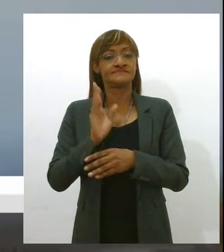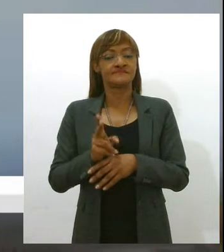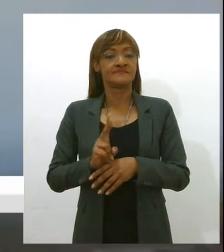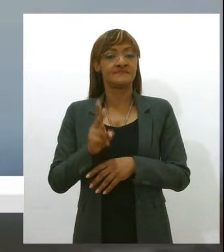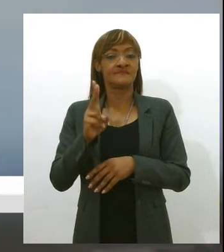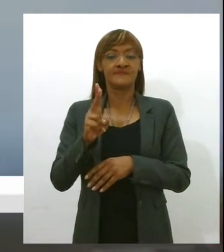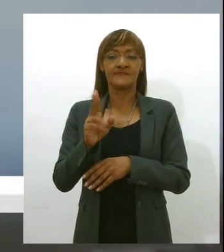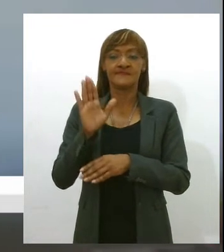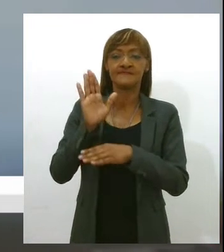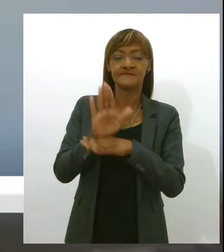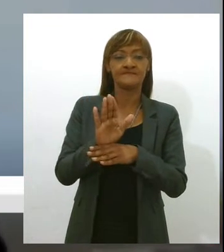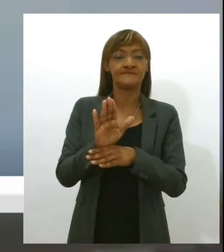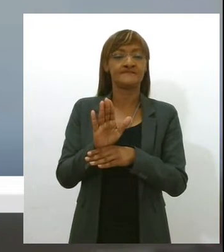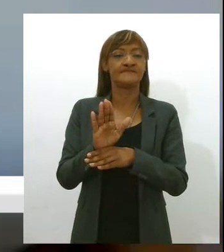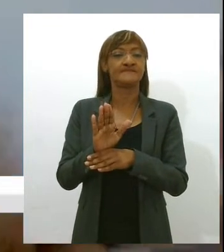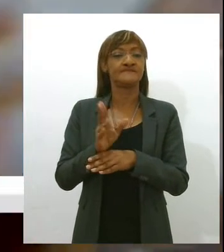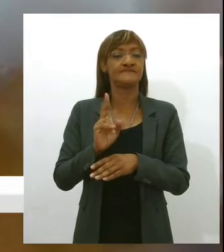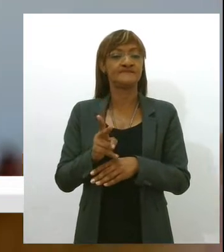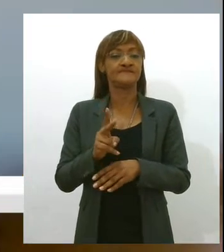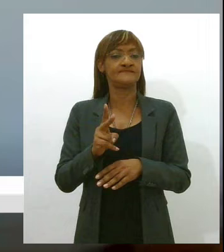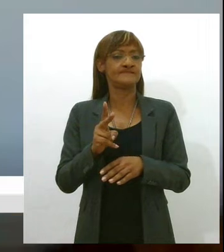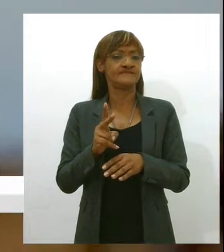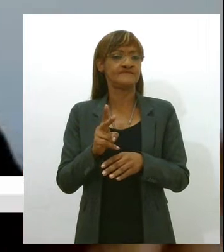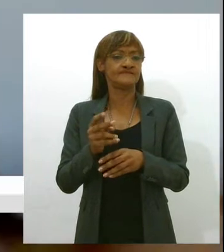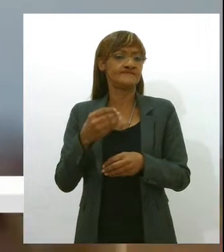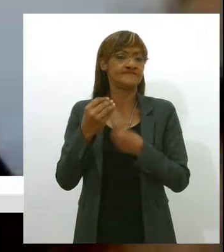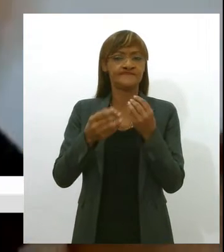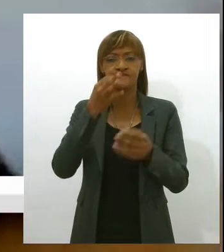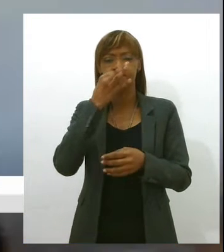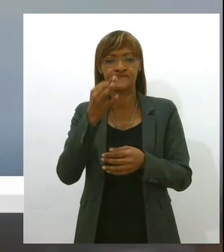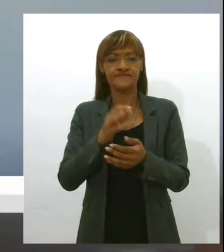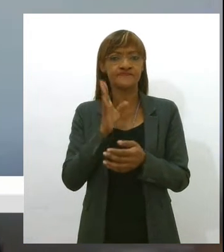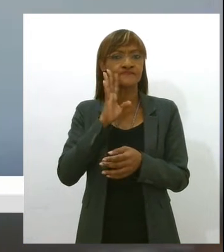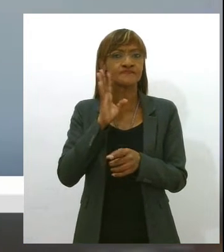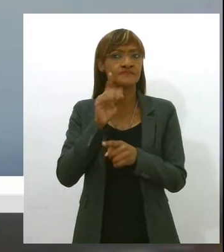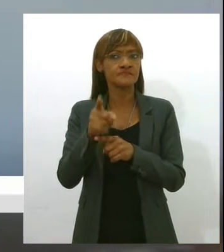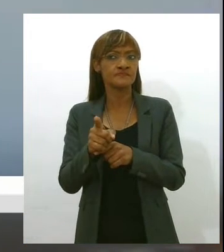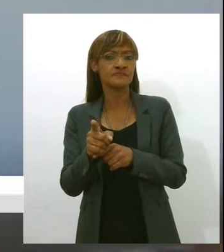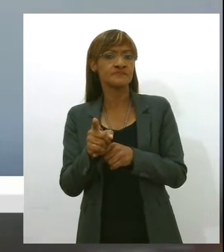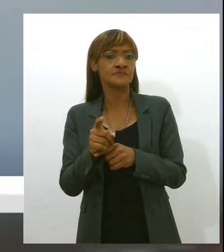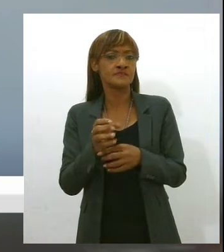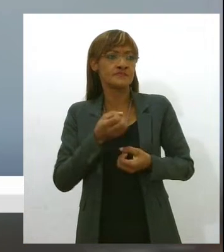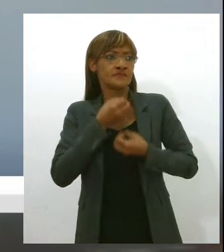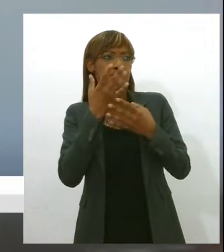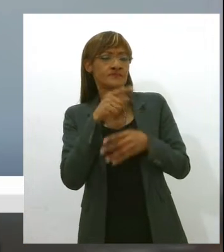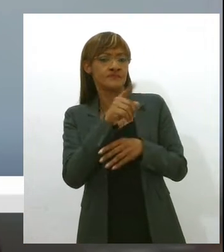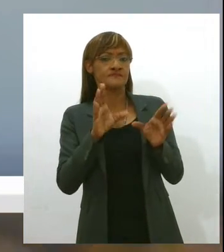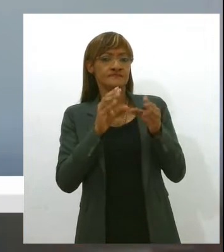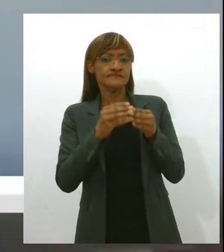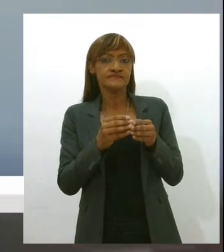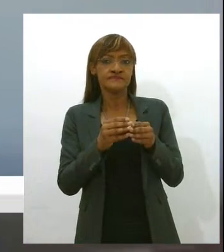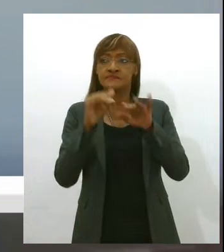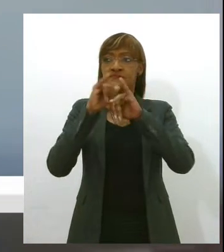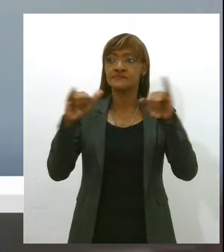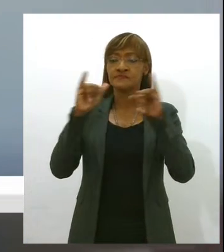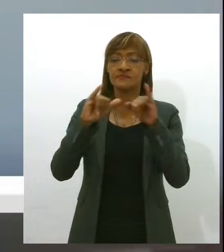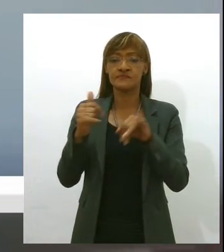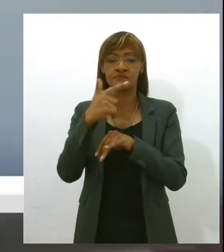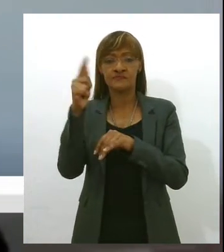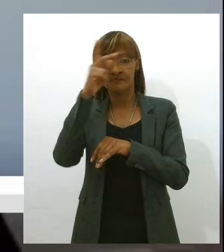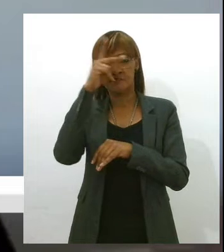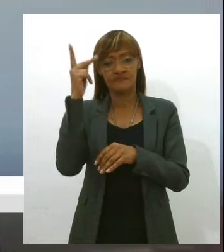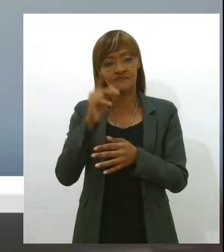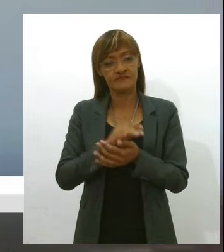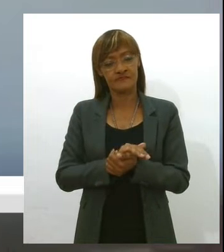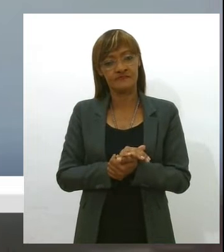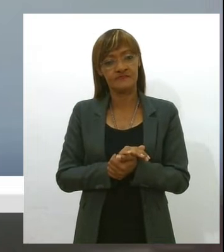nesses questionamentos, e a gente falou, pô, é bacana a gente extrapolar isso para um livro para poder levar para outras pessoas. No meu caso, eu tenho uma questão muito grande